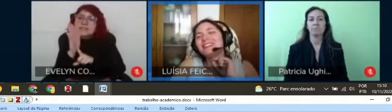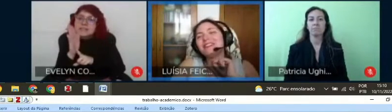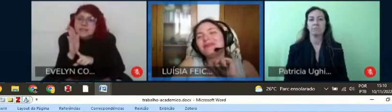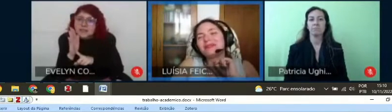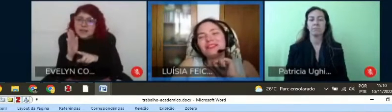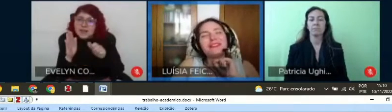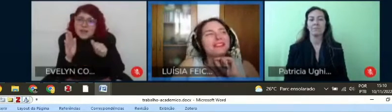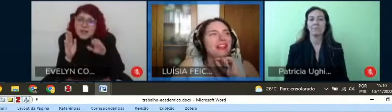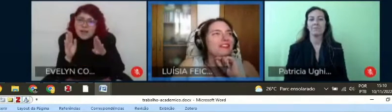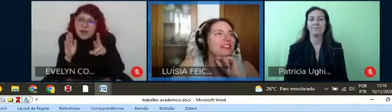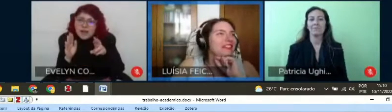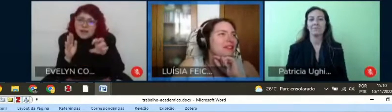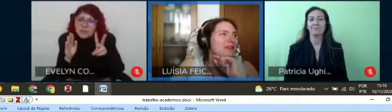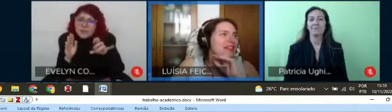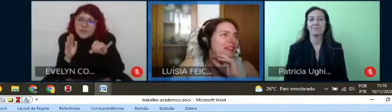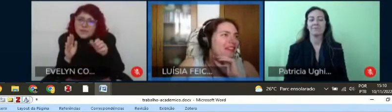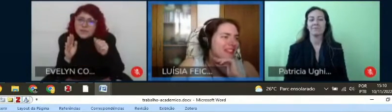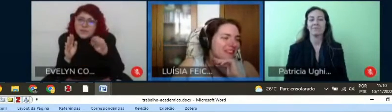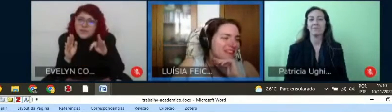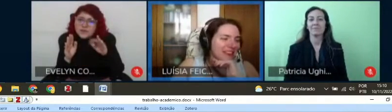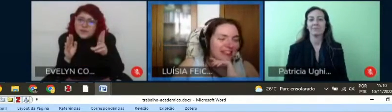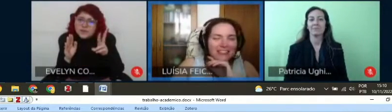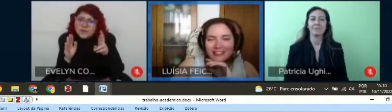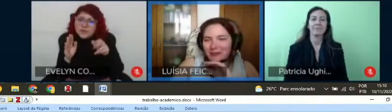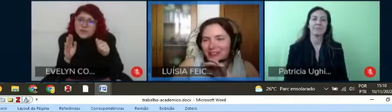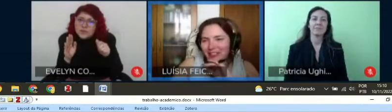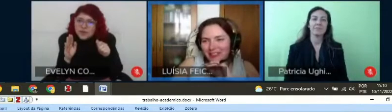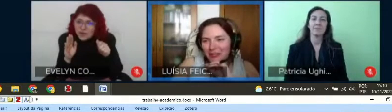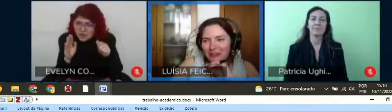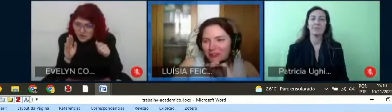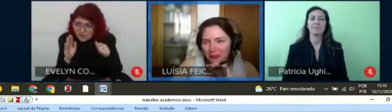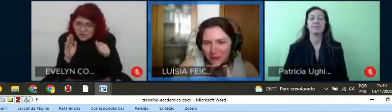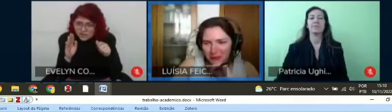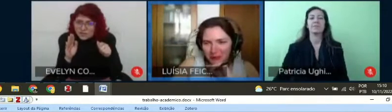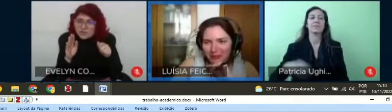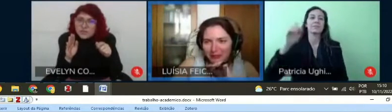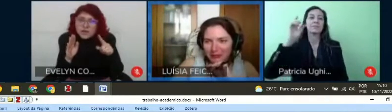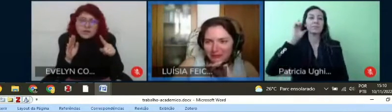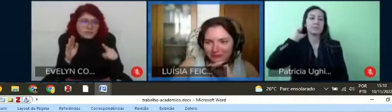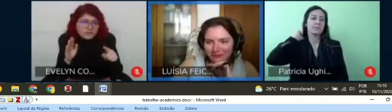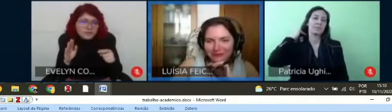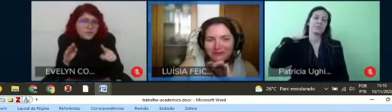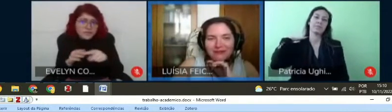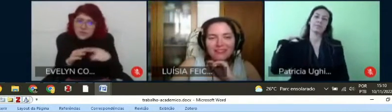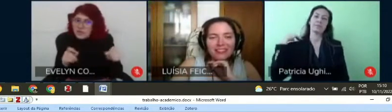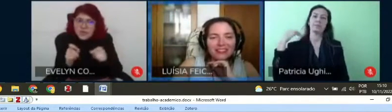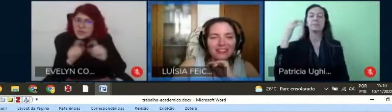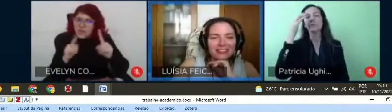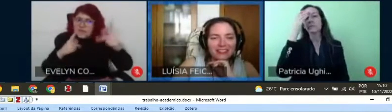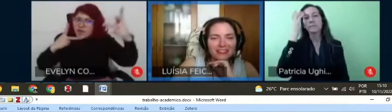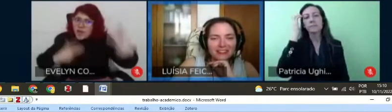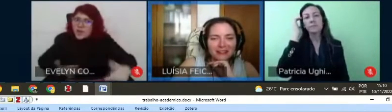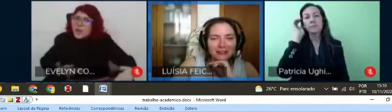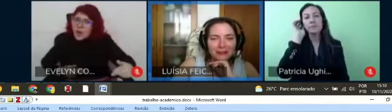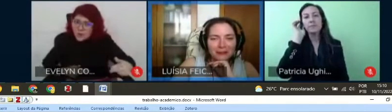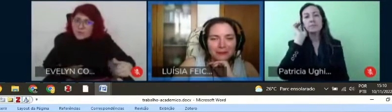fiz. Salvem primeiro a versão certa e depois é que salvem como a outra coisa.